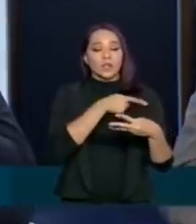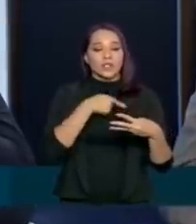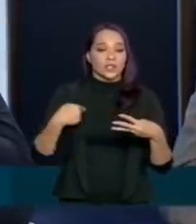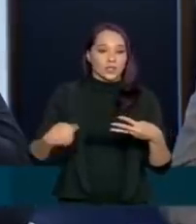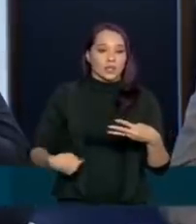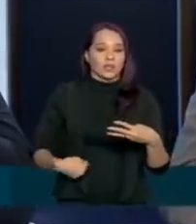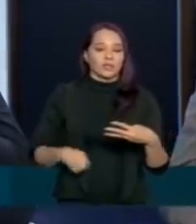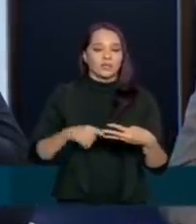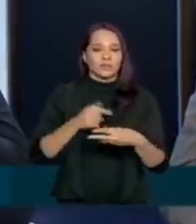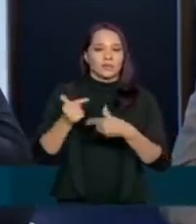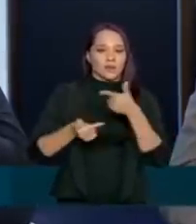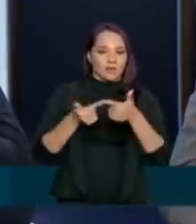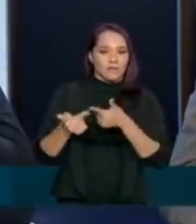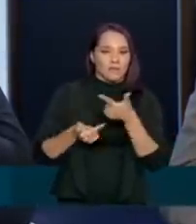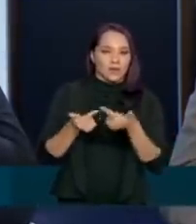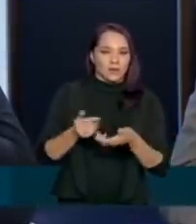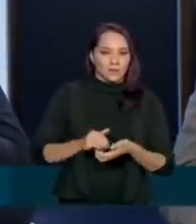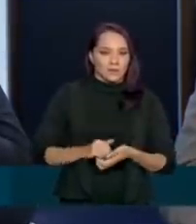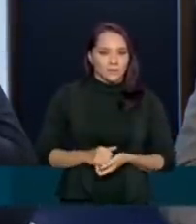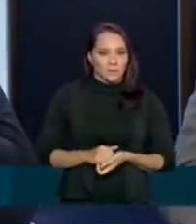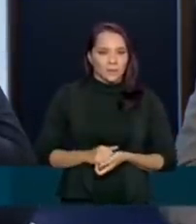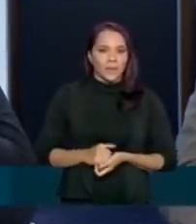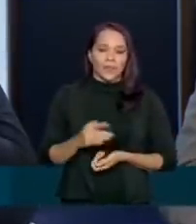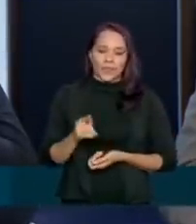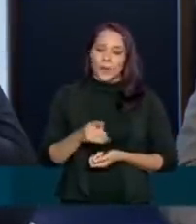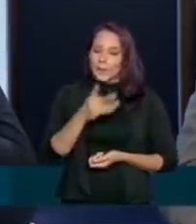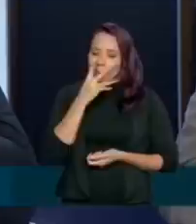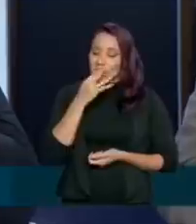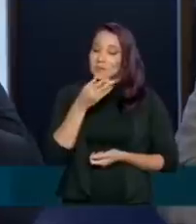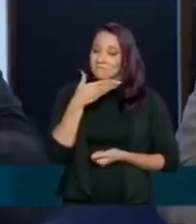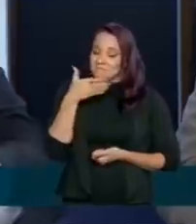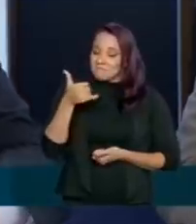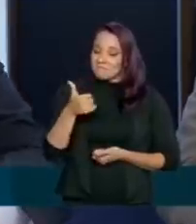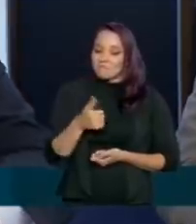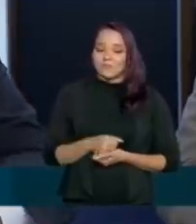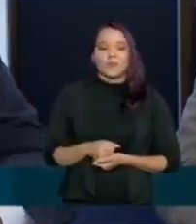nós estamos trabalhando, e isso é muito promissor, além das 2 nacionais.